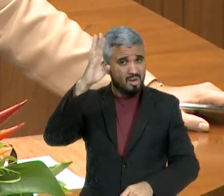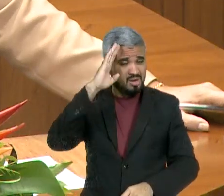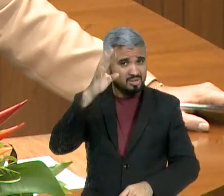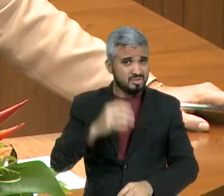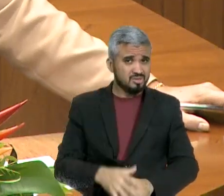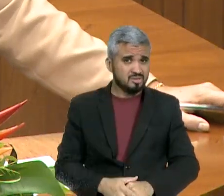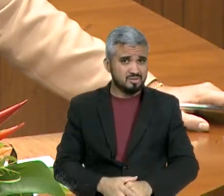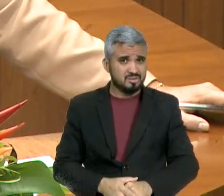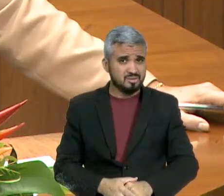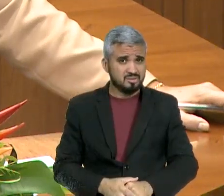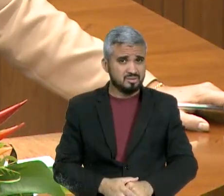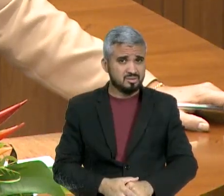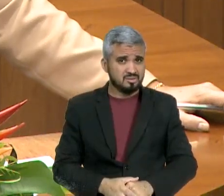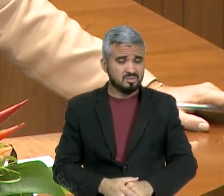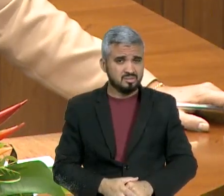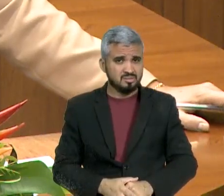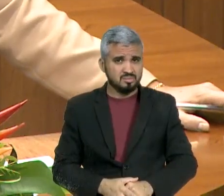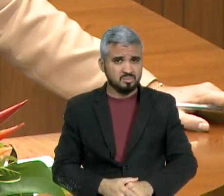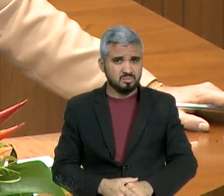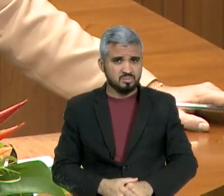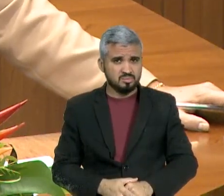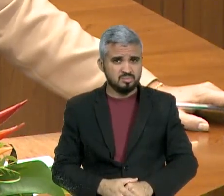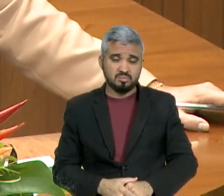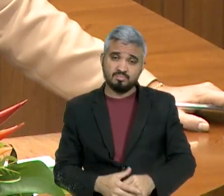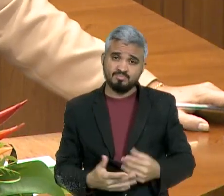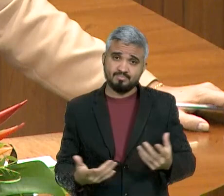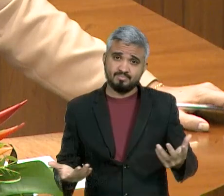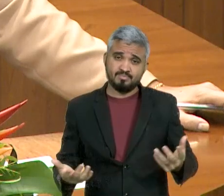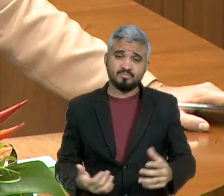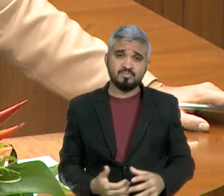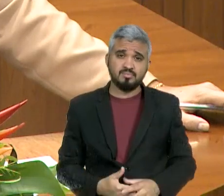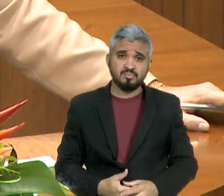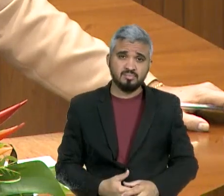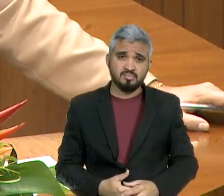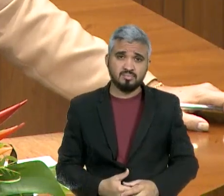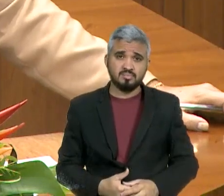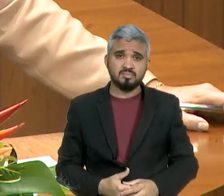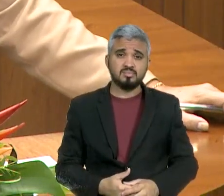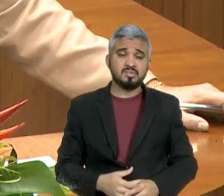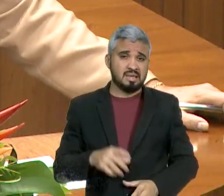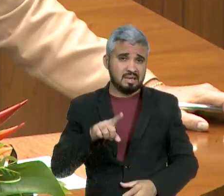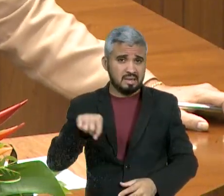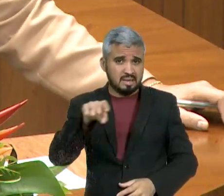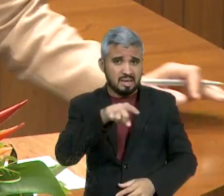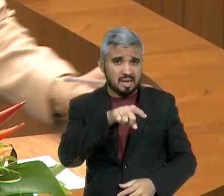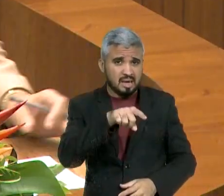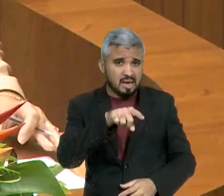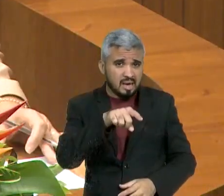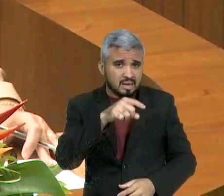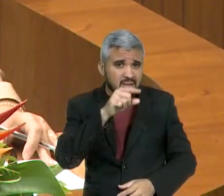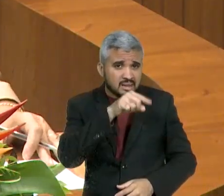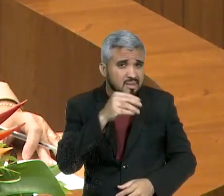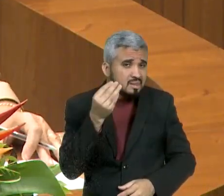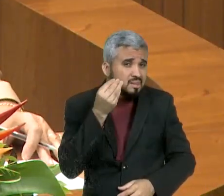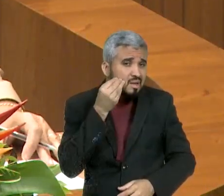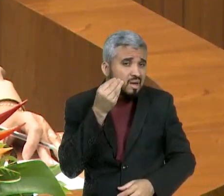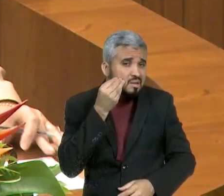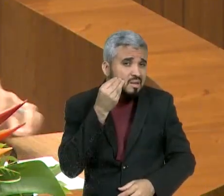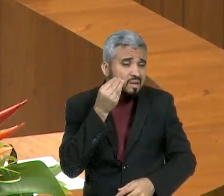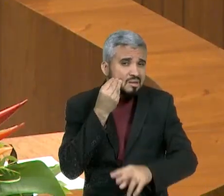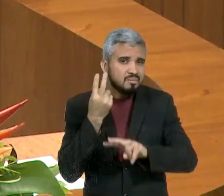mesmo. Aí, meus amigos, não é a primeira vez em que querem colocar o inocente,